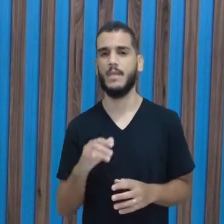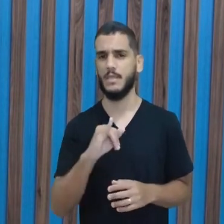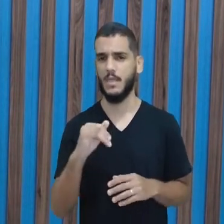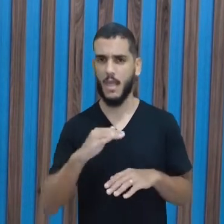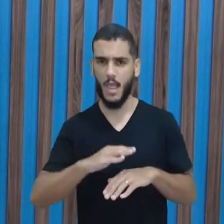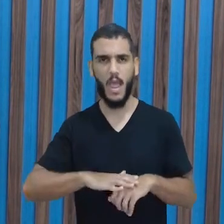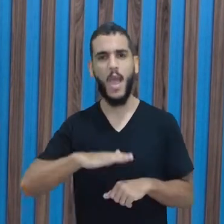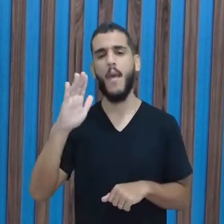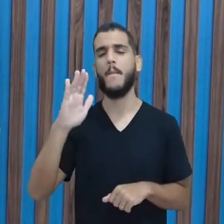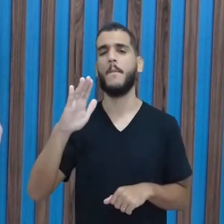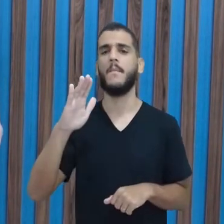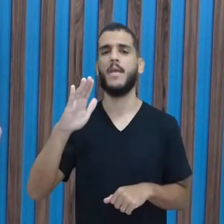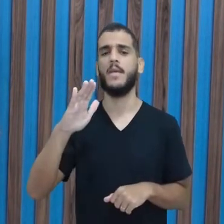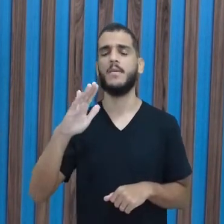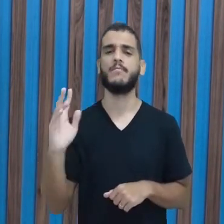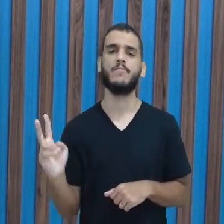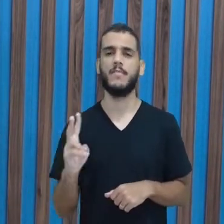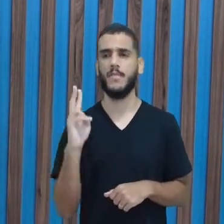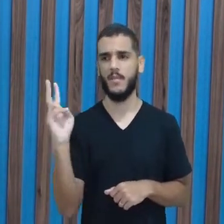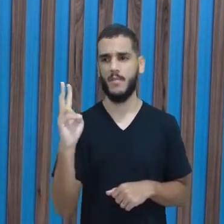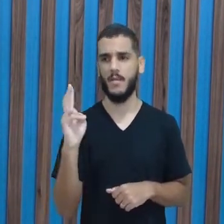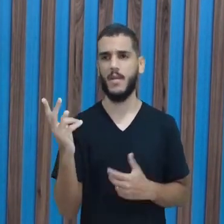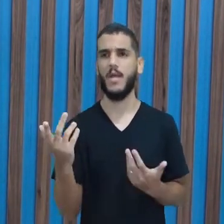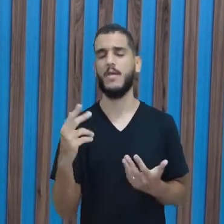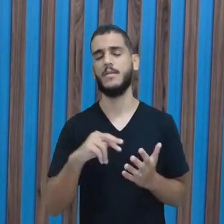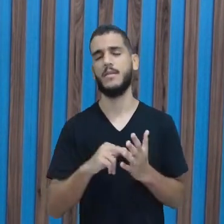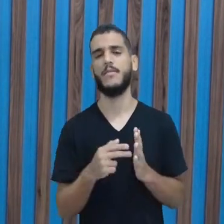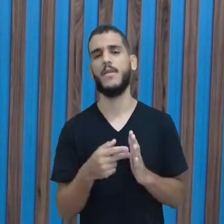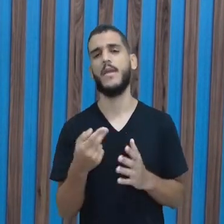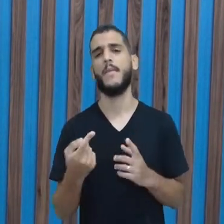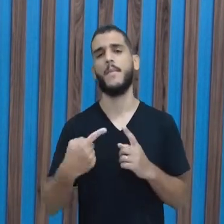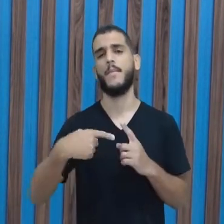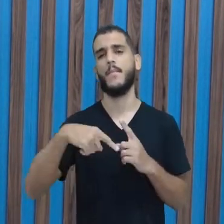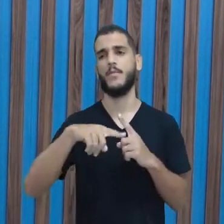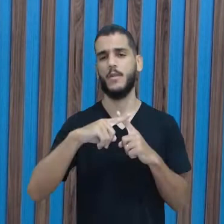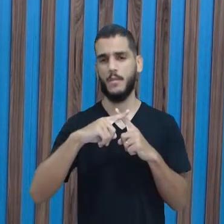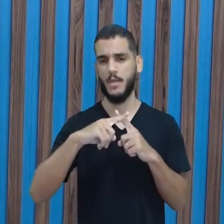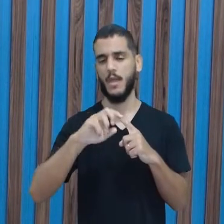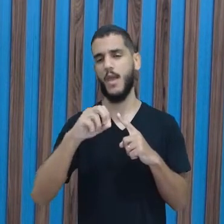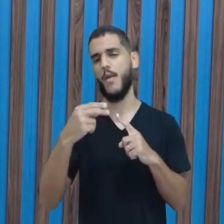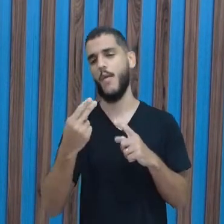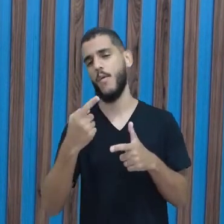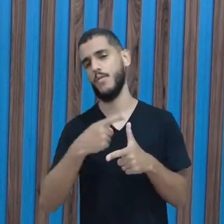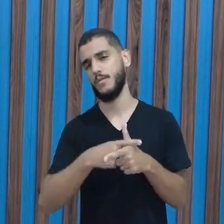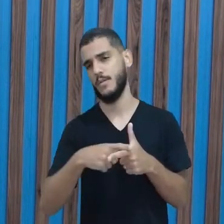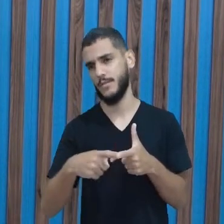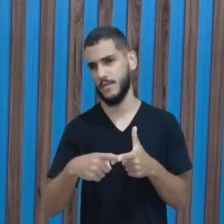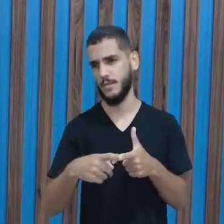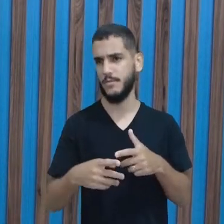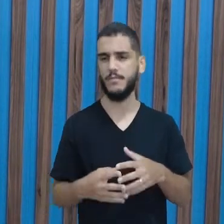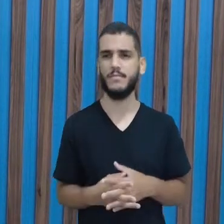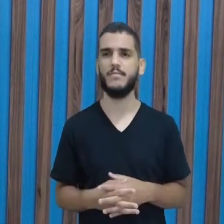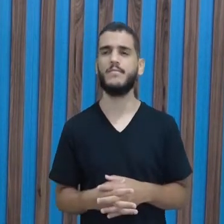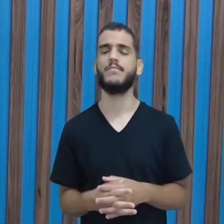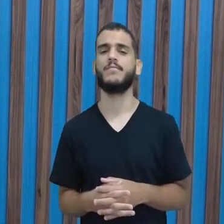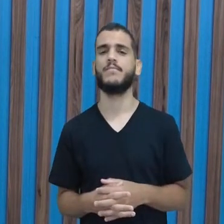de valor, eu vou multiplicar ou dividir por número inteiro, tá, gente? Por número